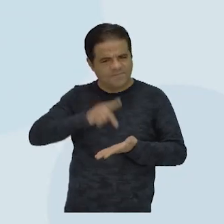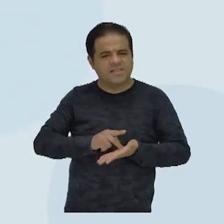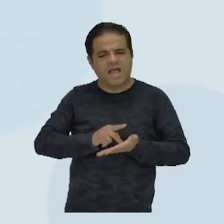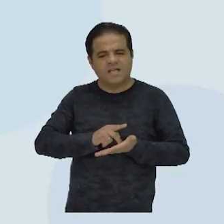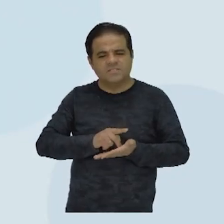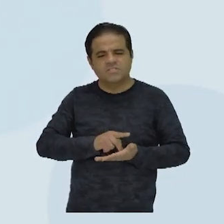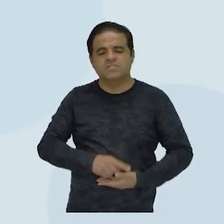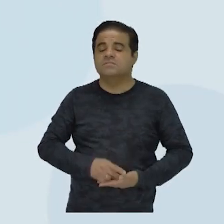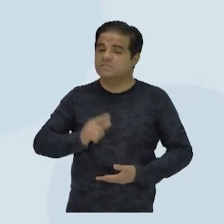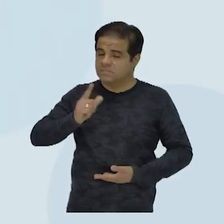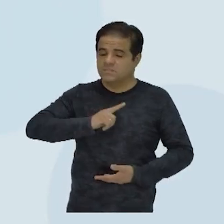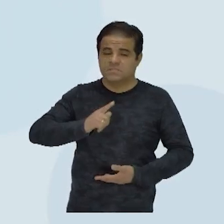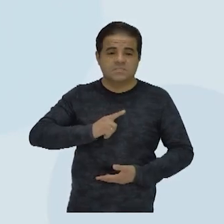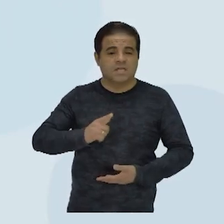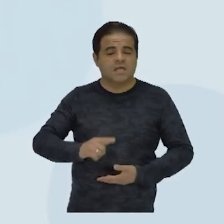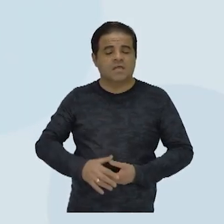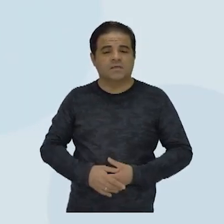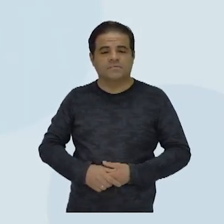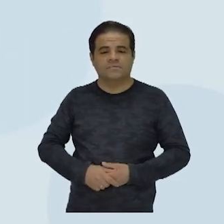até um